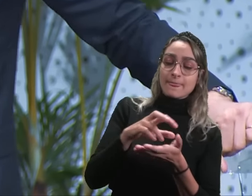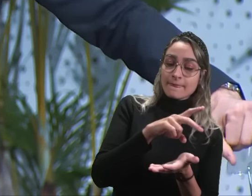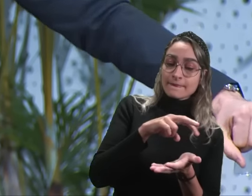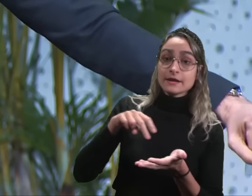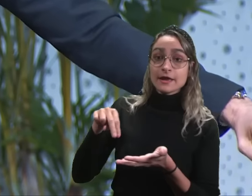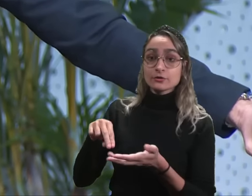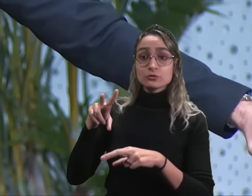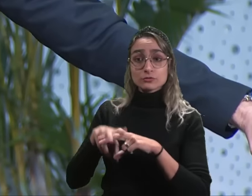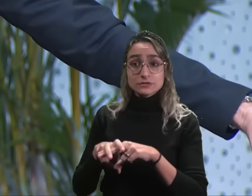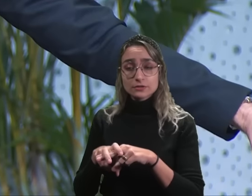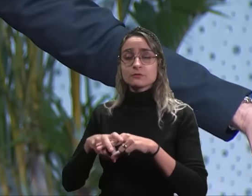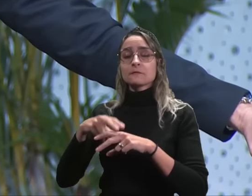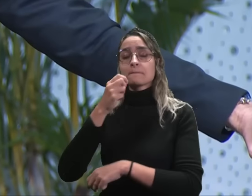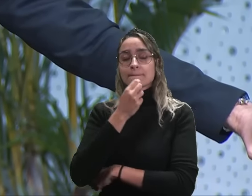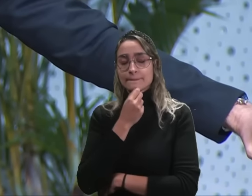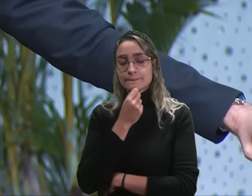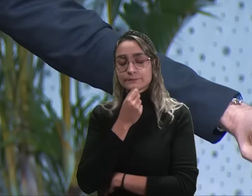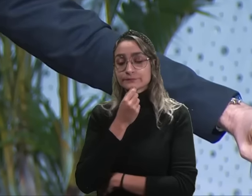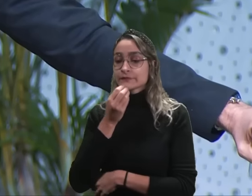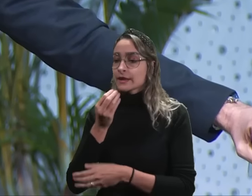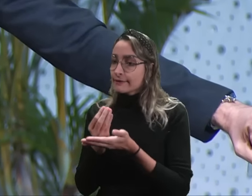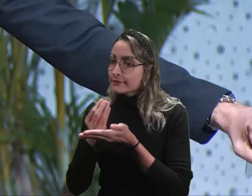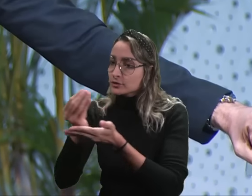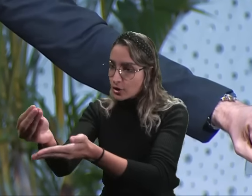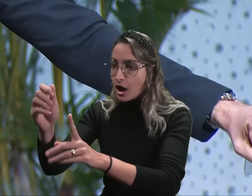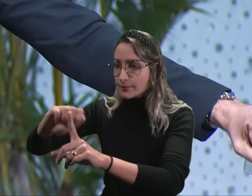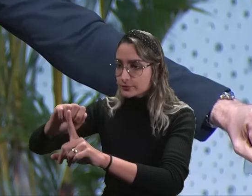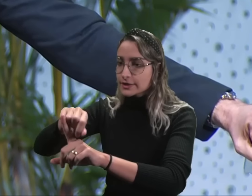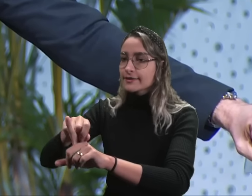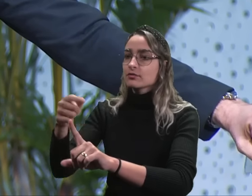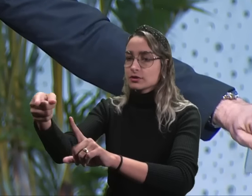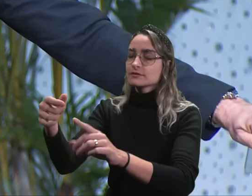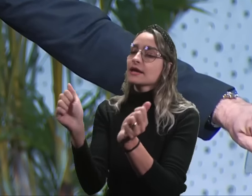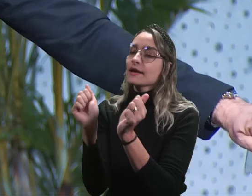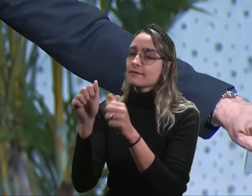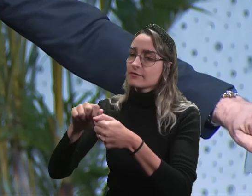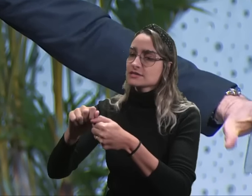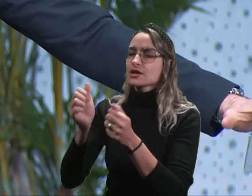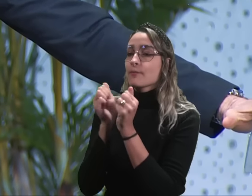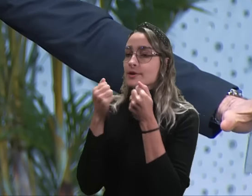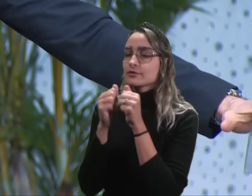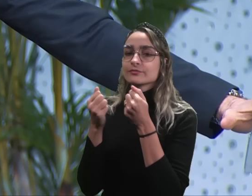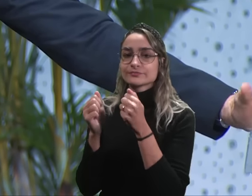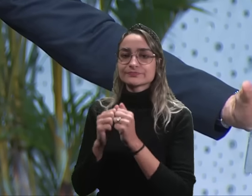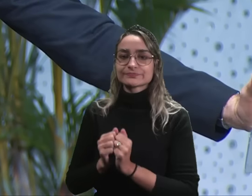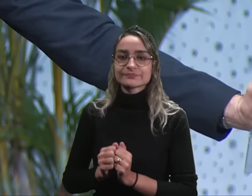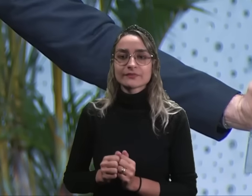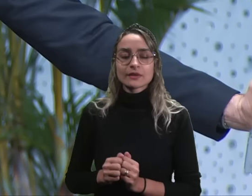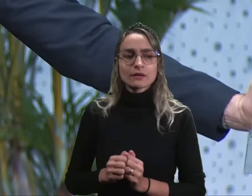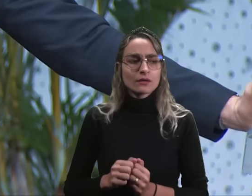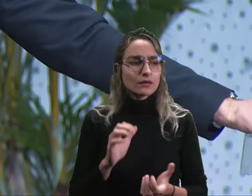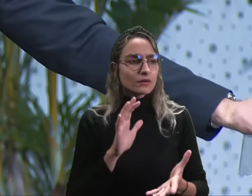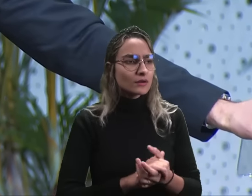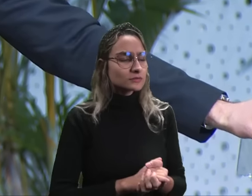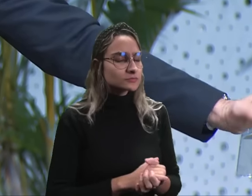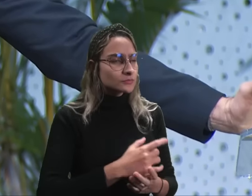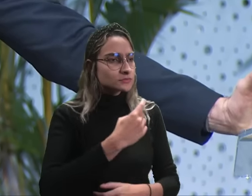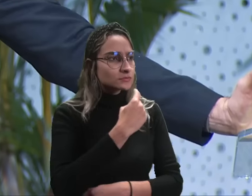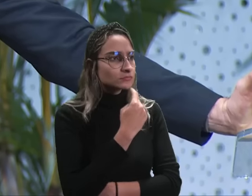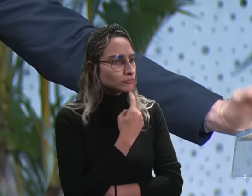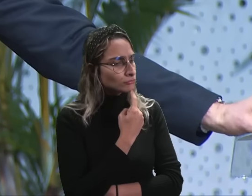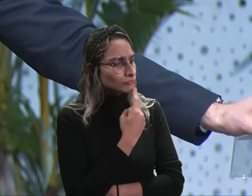assim José que que é aquilo em cima da mesa ele disse assim é o que você pediu você não pediu 2 kg de